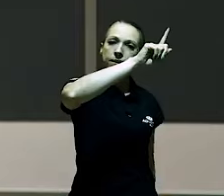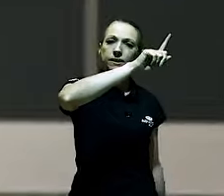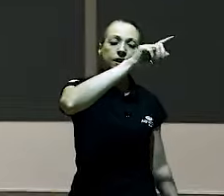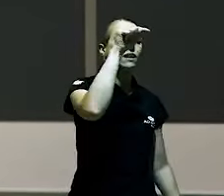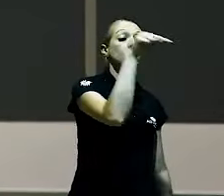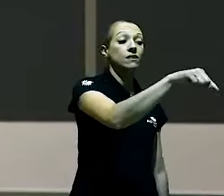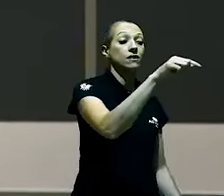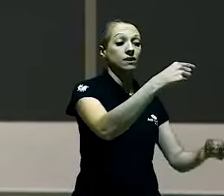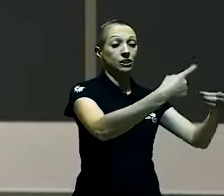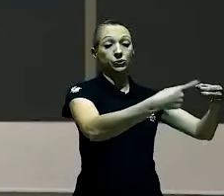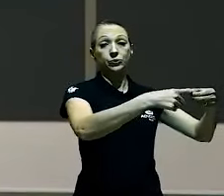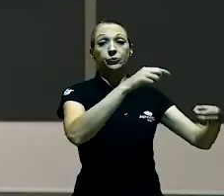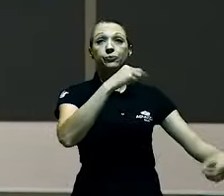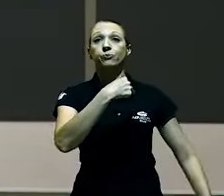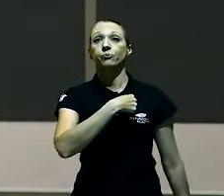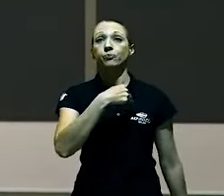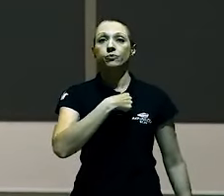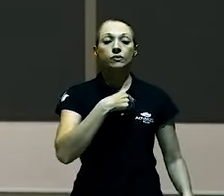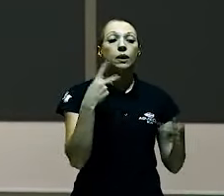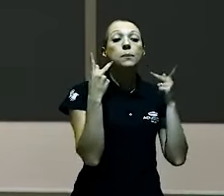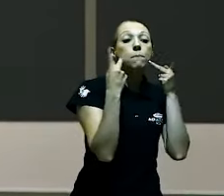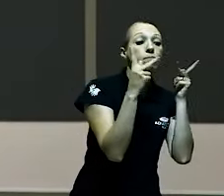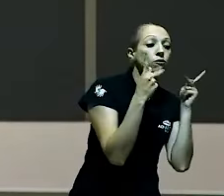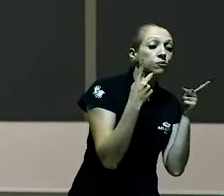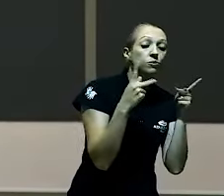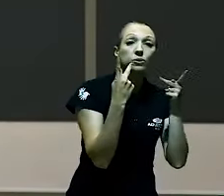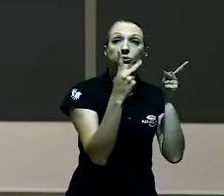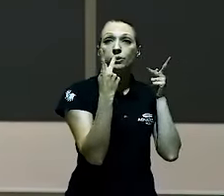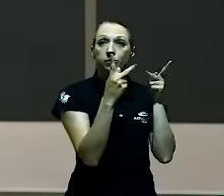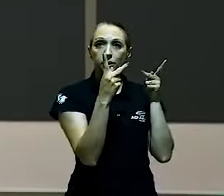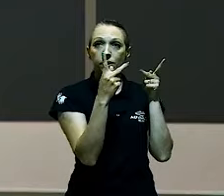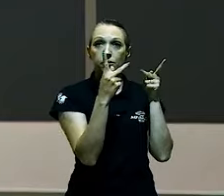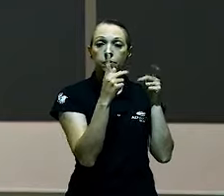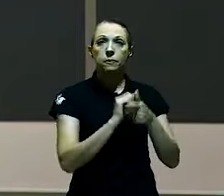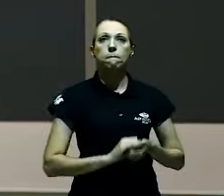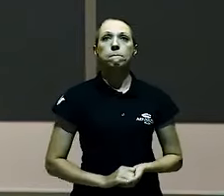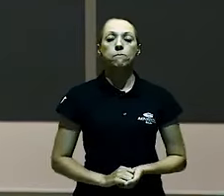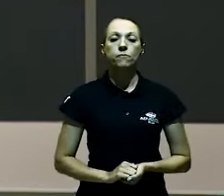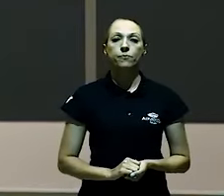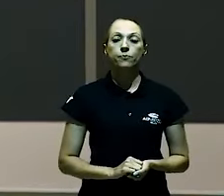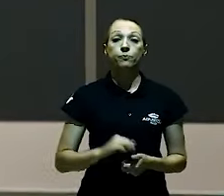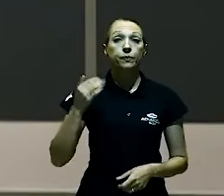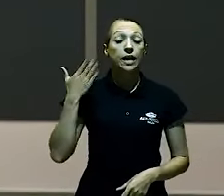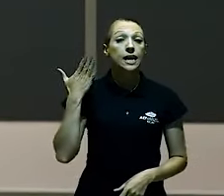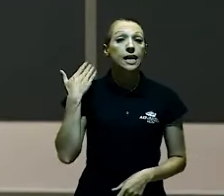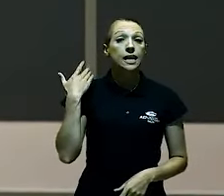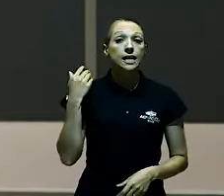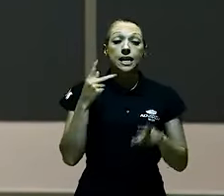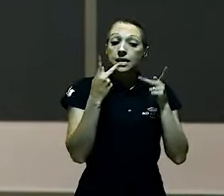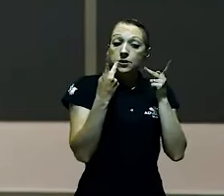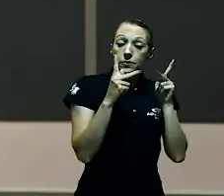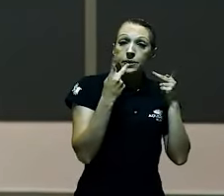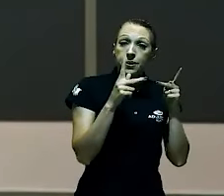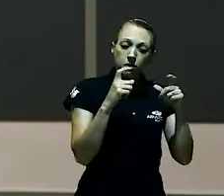lê, está dizendo: levante-se, pregue contra ela. Quando você analisa o verbo pregar no hebraico, não é uma palavra